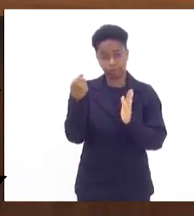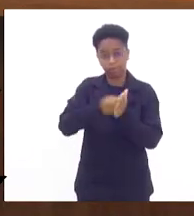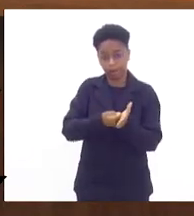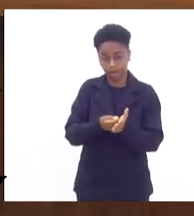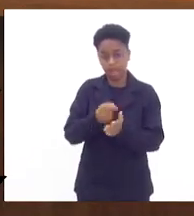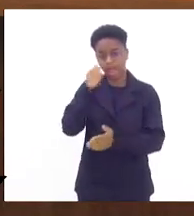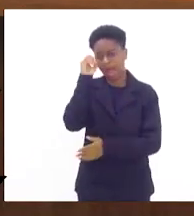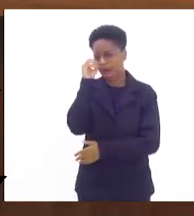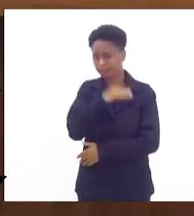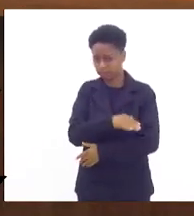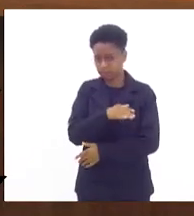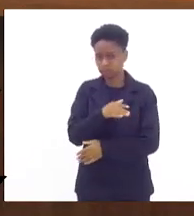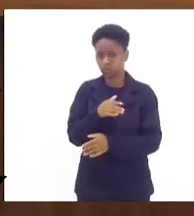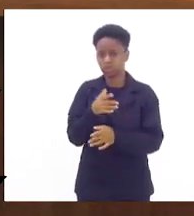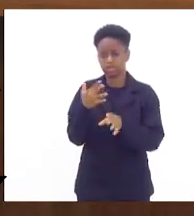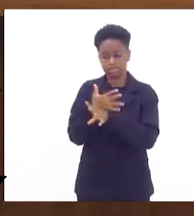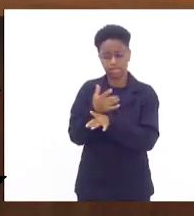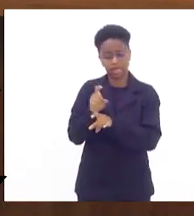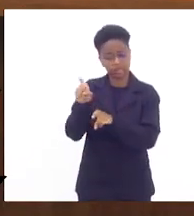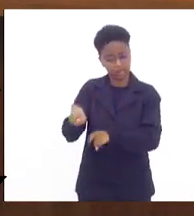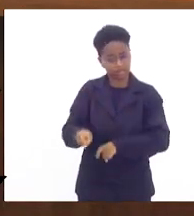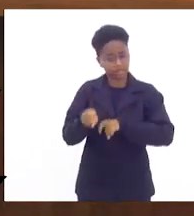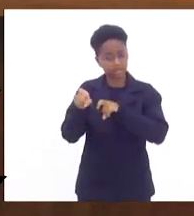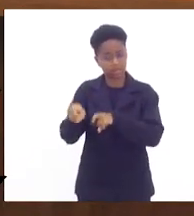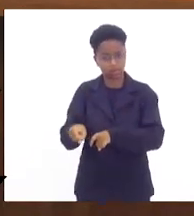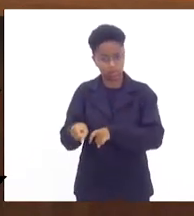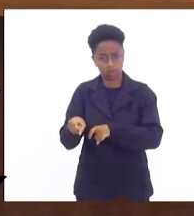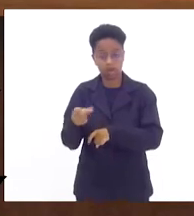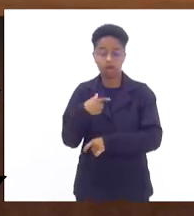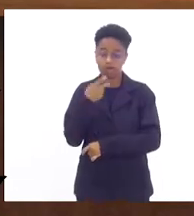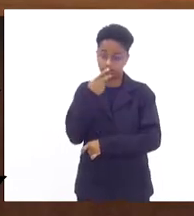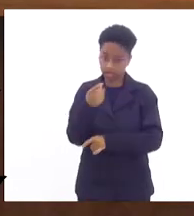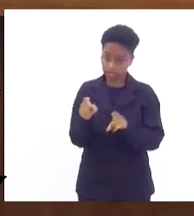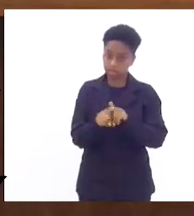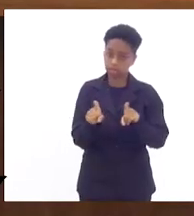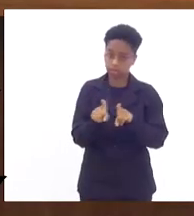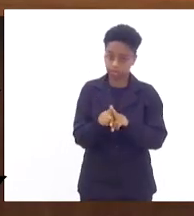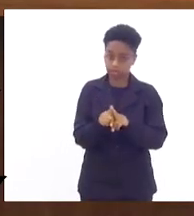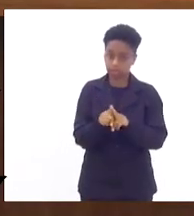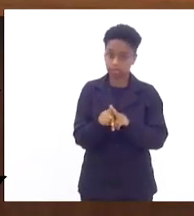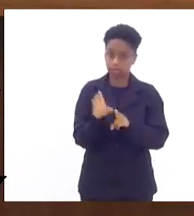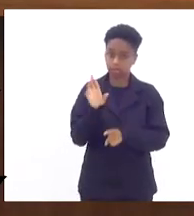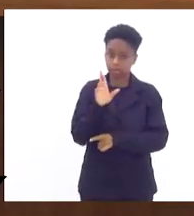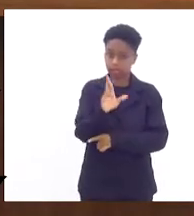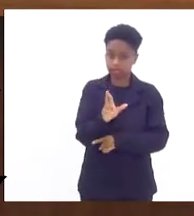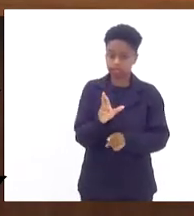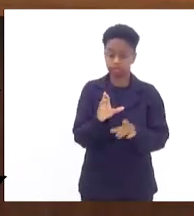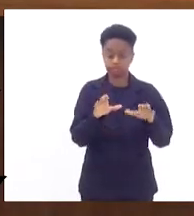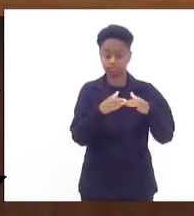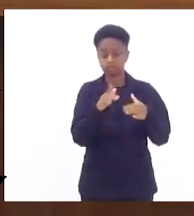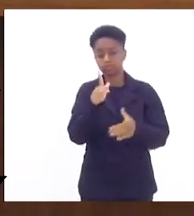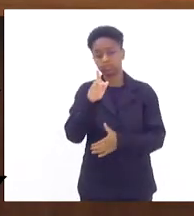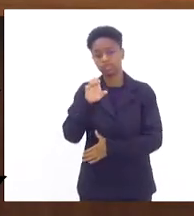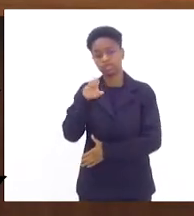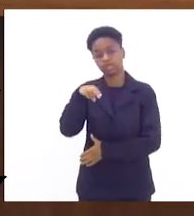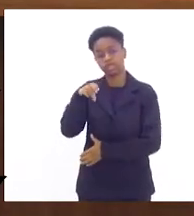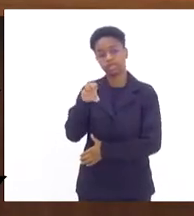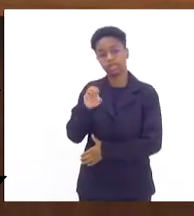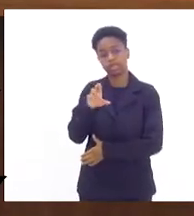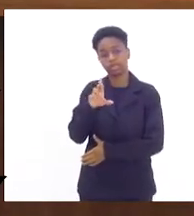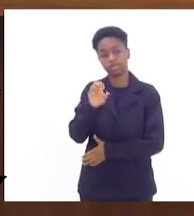os municípios do interior do estado do Rio de Janeiro, aí eu falo também aqui pelos membros da Genesa, que